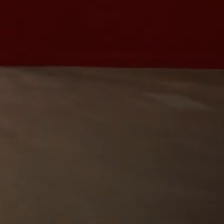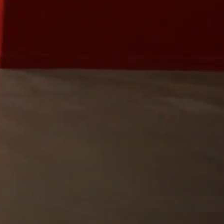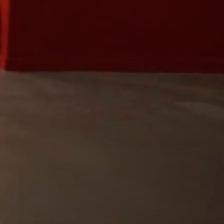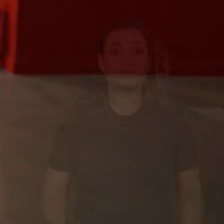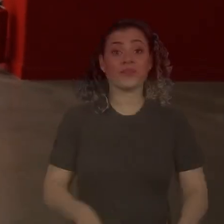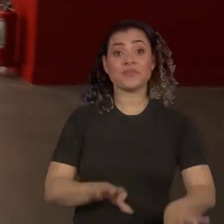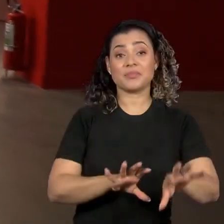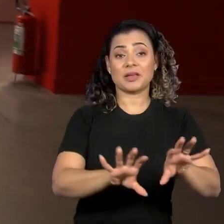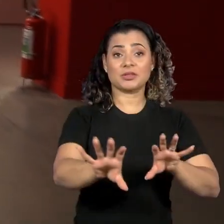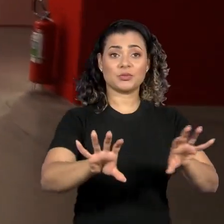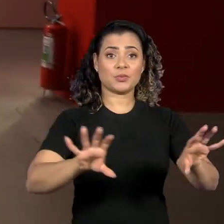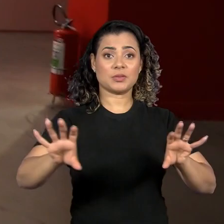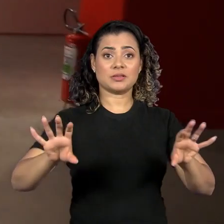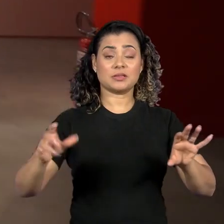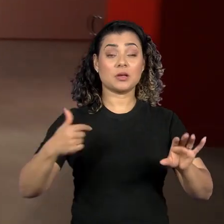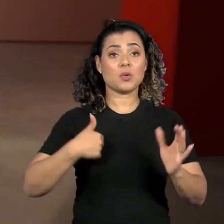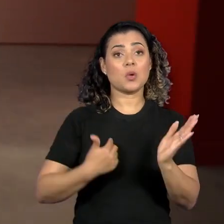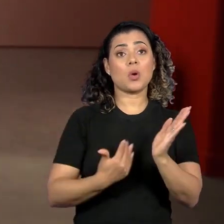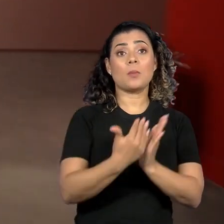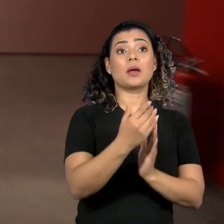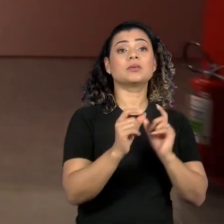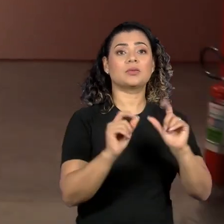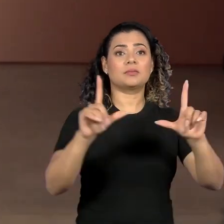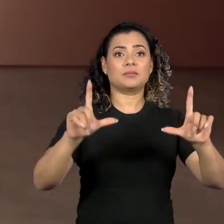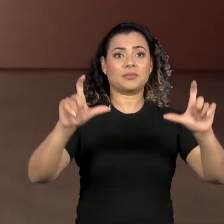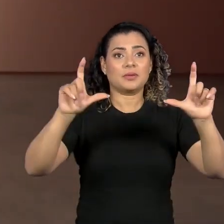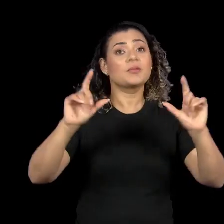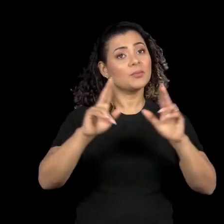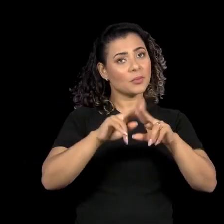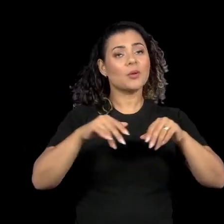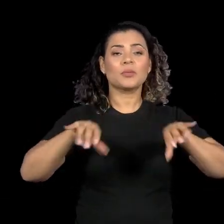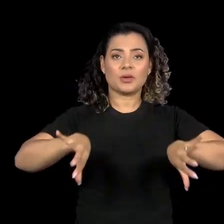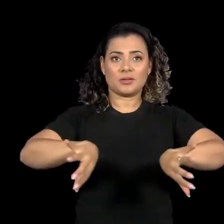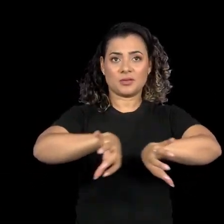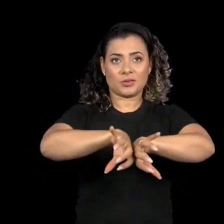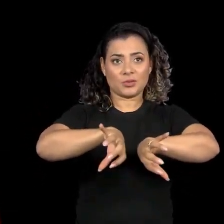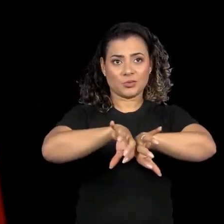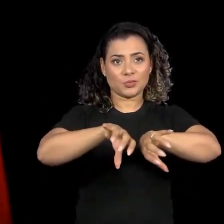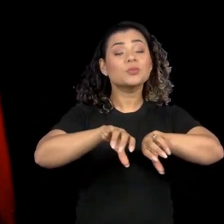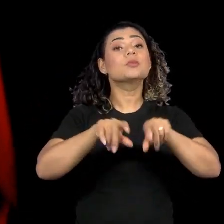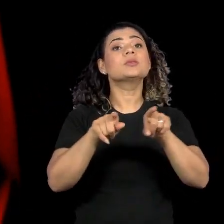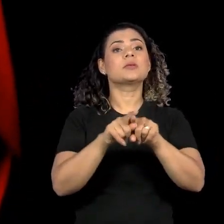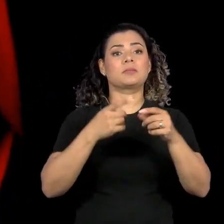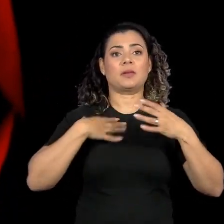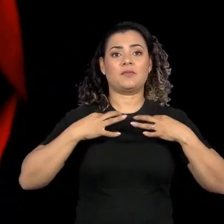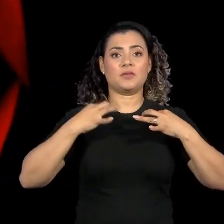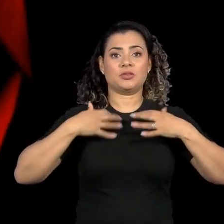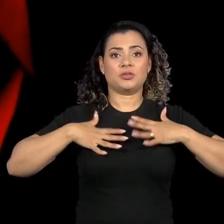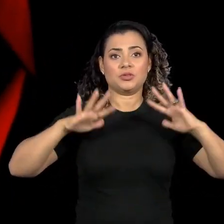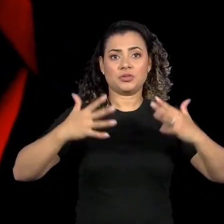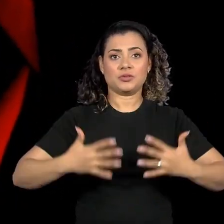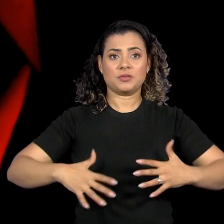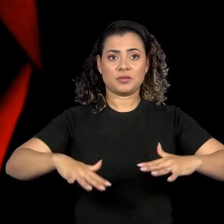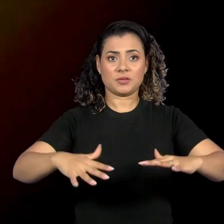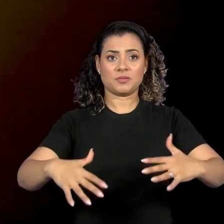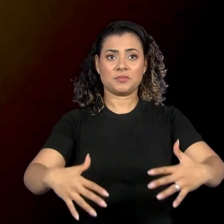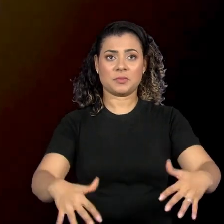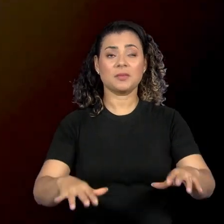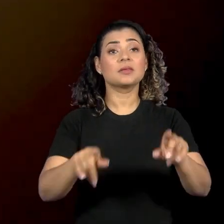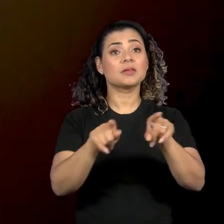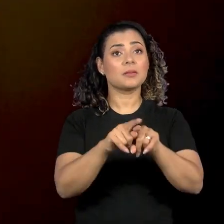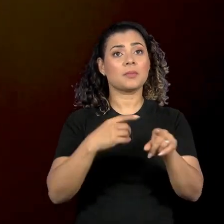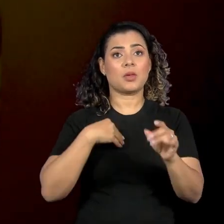Nessa exposição, eu começo com um retrato do Orixá Exu. Eu faço a vestimenta dos meus orixás,